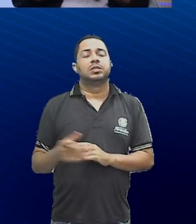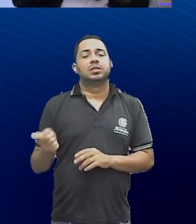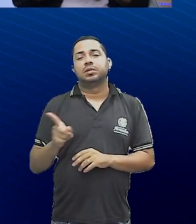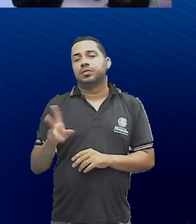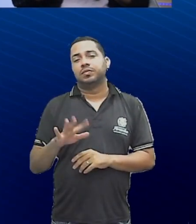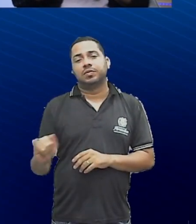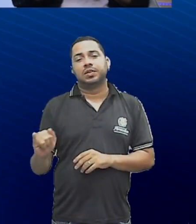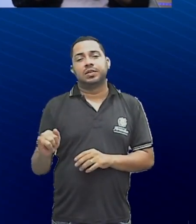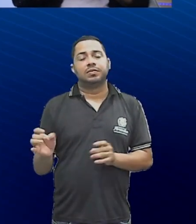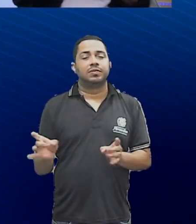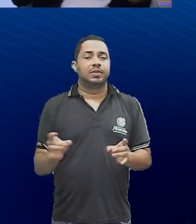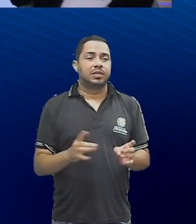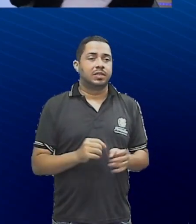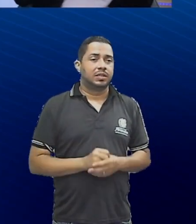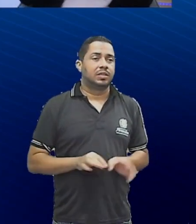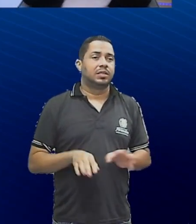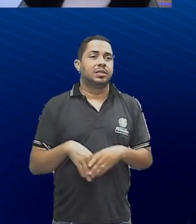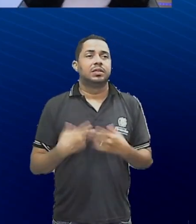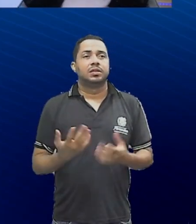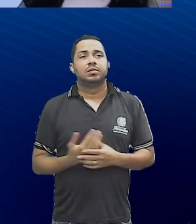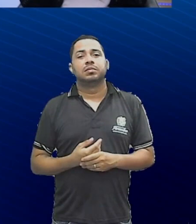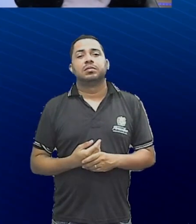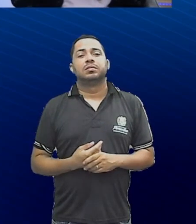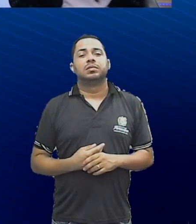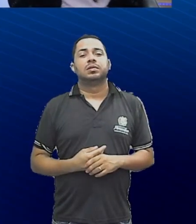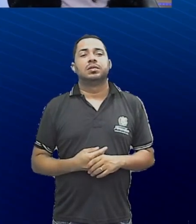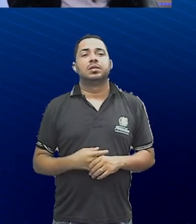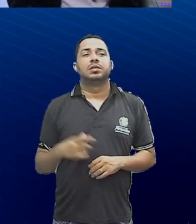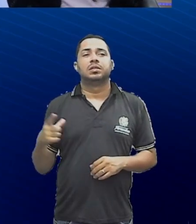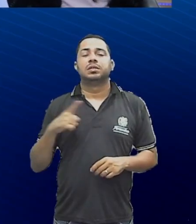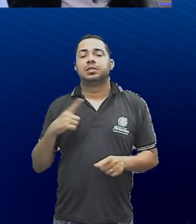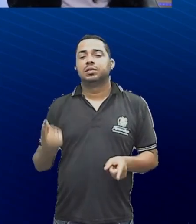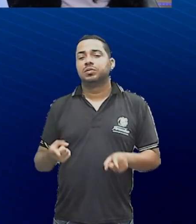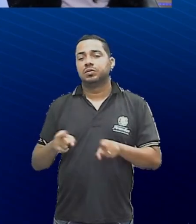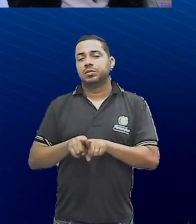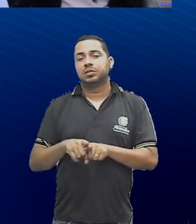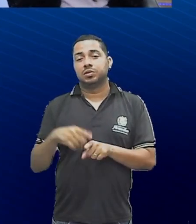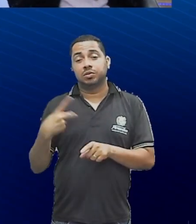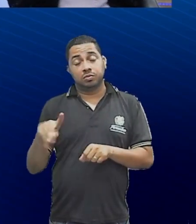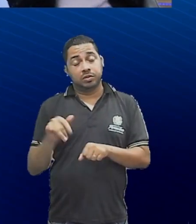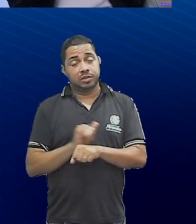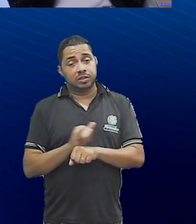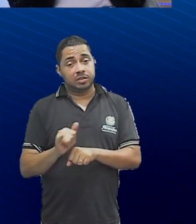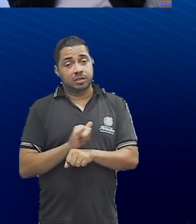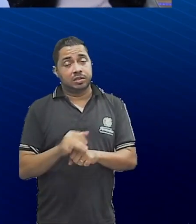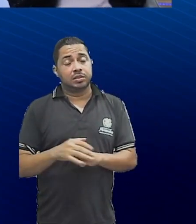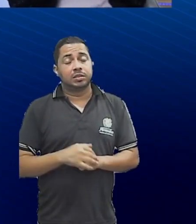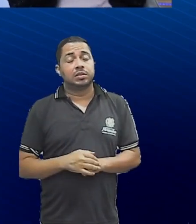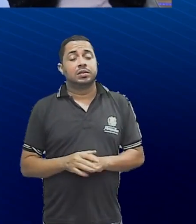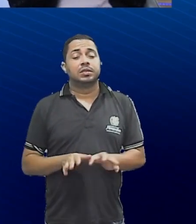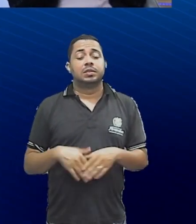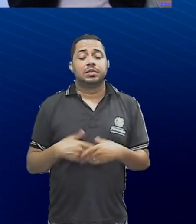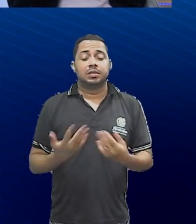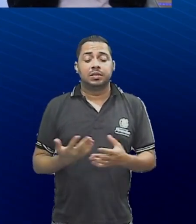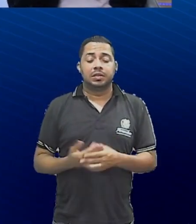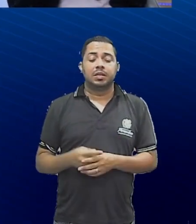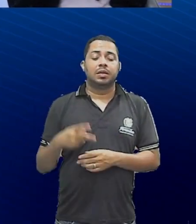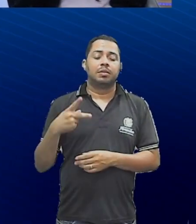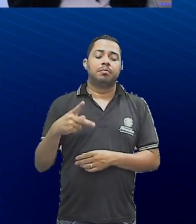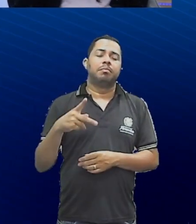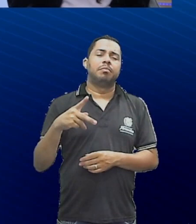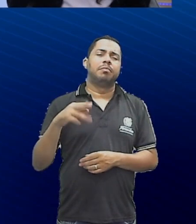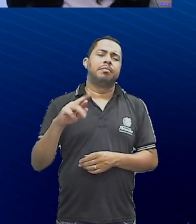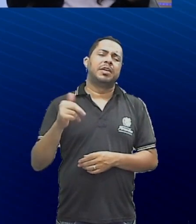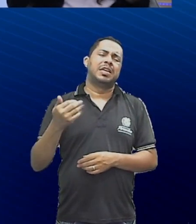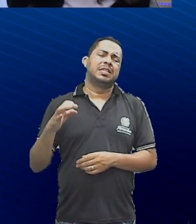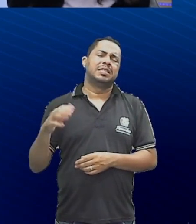vai vender, né? Então, isso tem que ser condizente com a sua estratégia. E aí a praça, né?